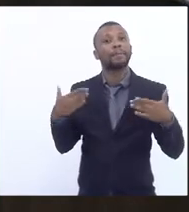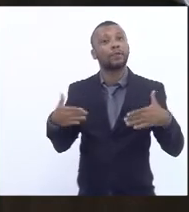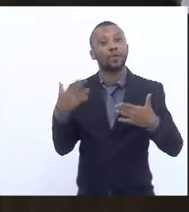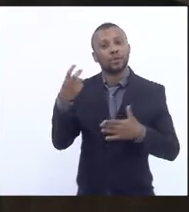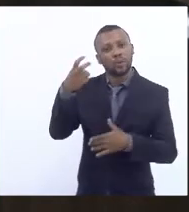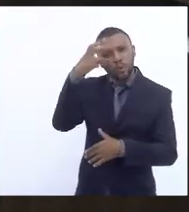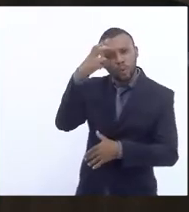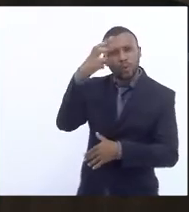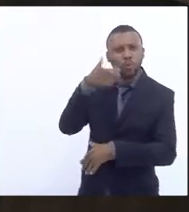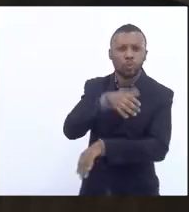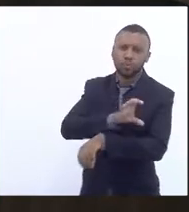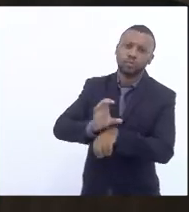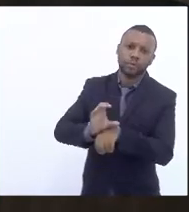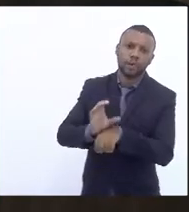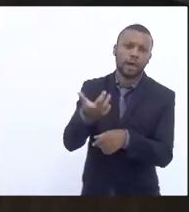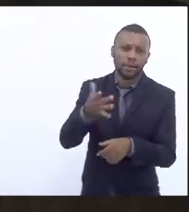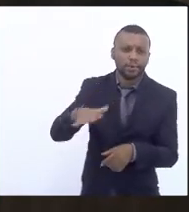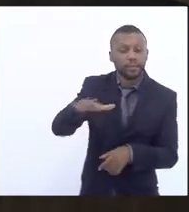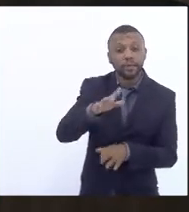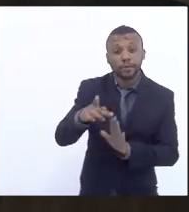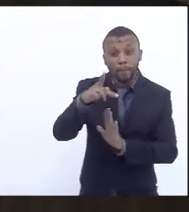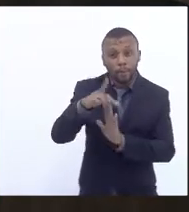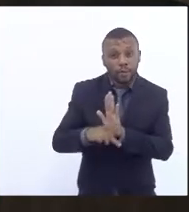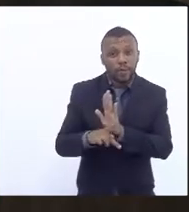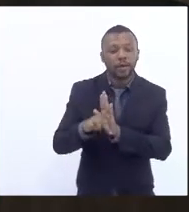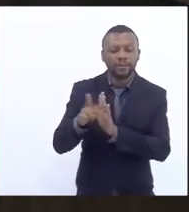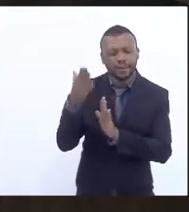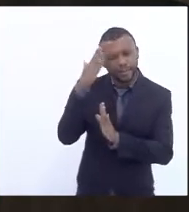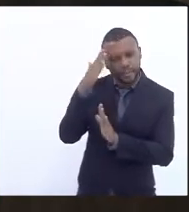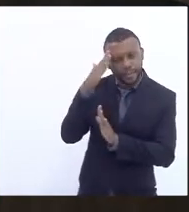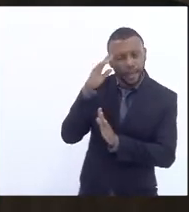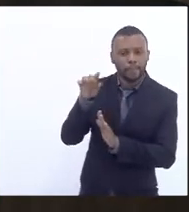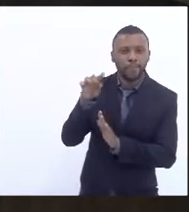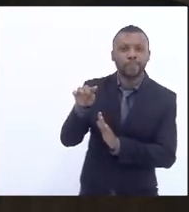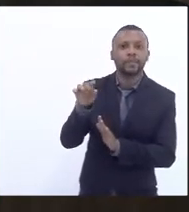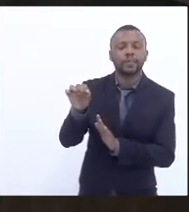animadoras culturais. Esse é um projeto, Marta, e você sabe disso,